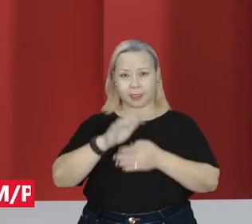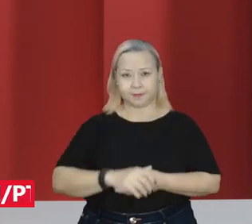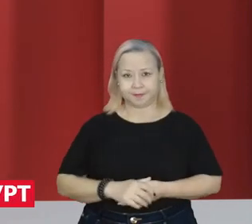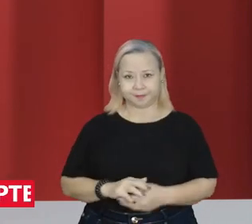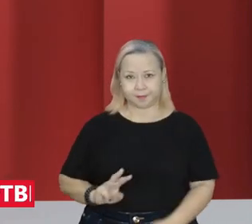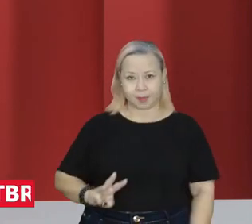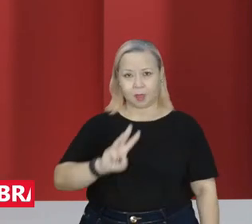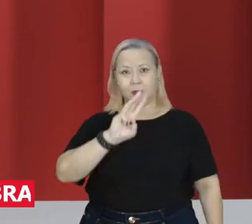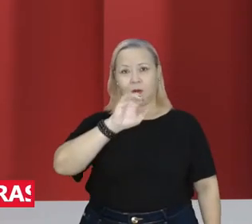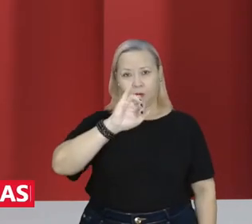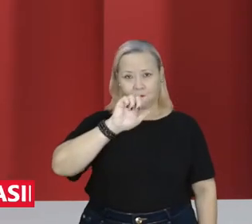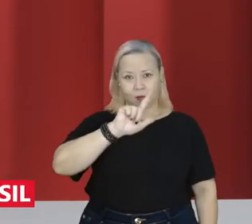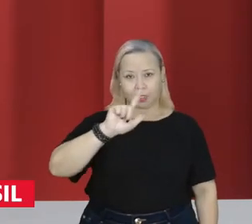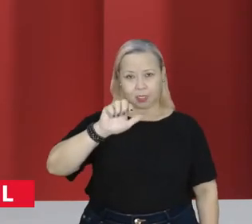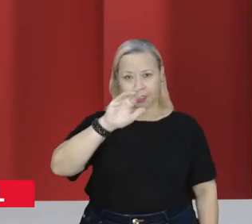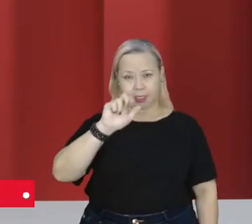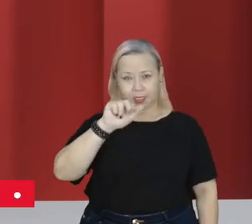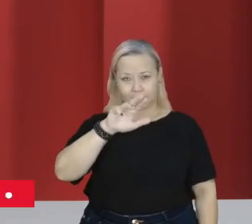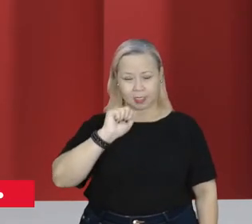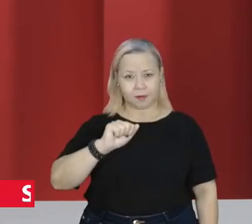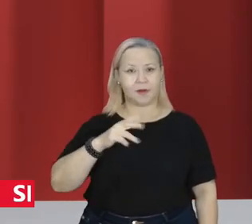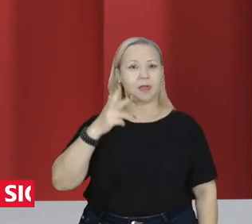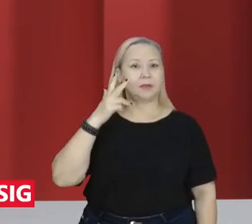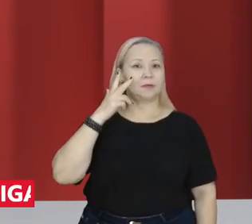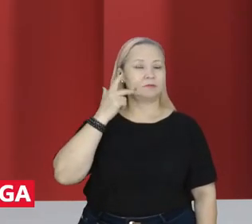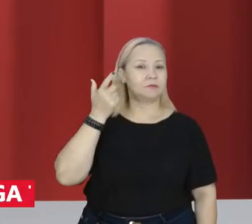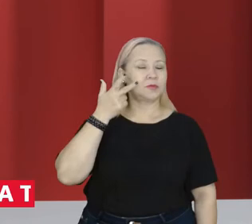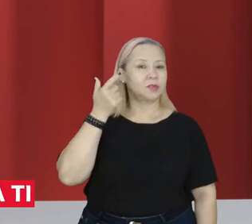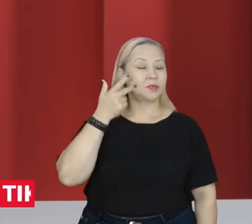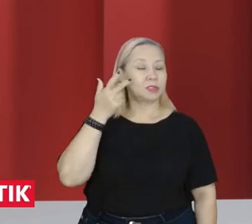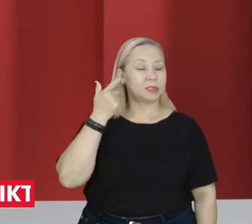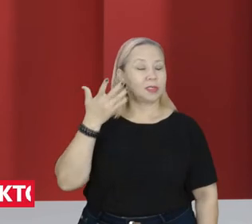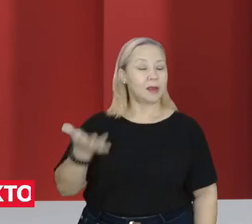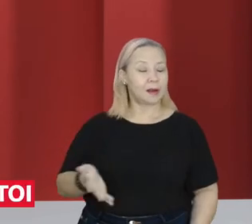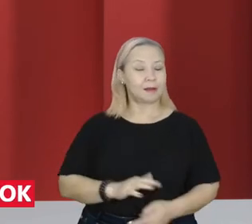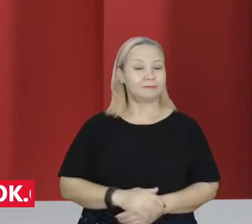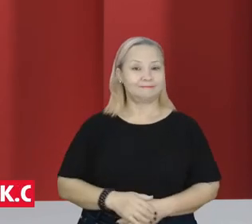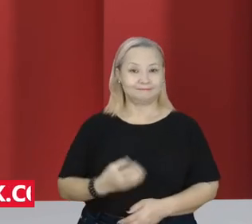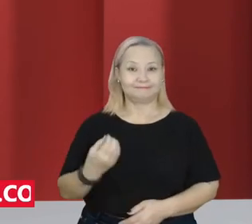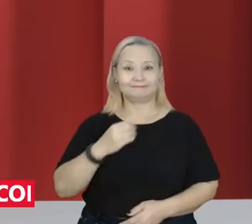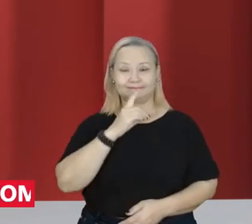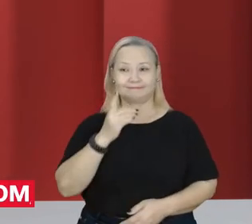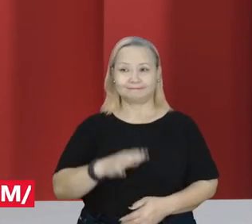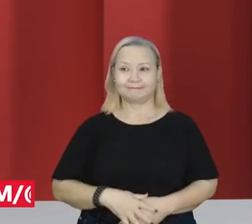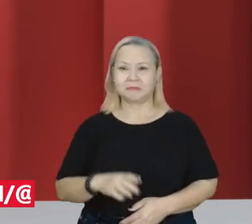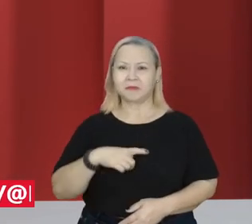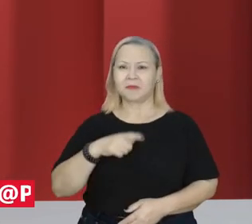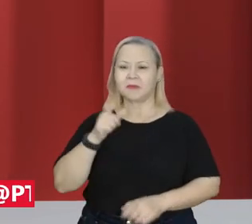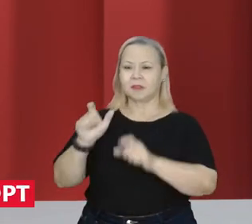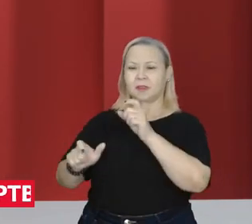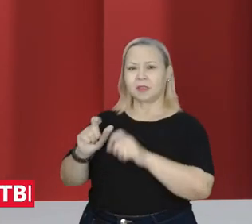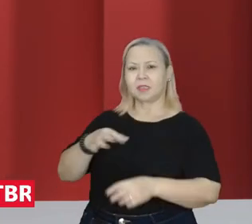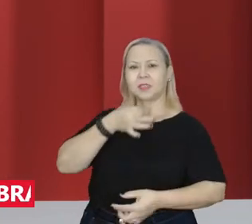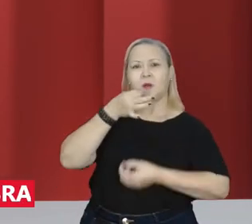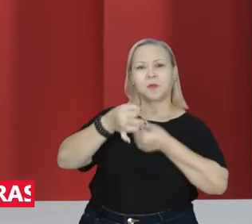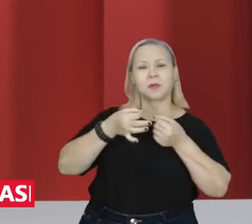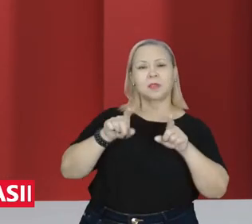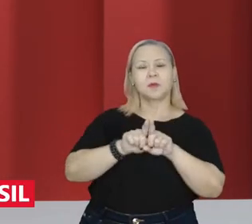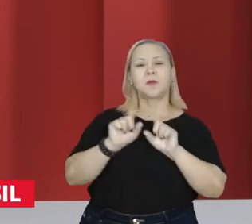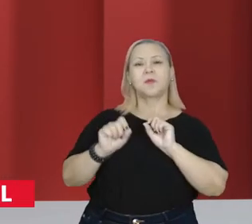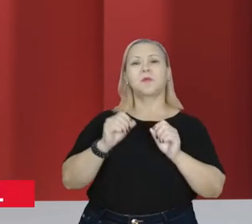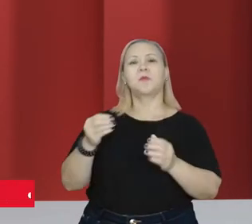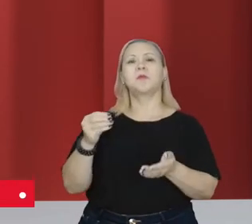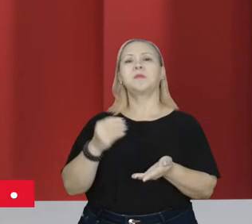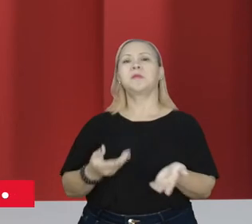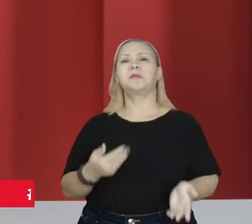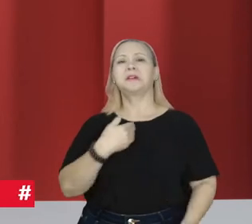Williana Mirella, Fortaleza, Ceará, que coisa boa, maravilhoso. E tem gente aqui comentando também o que o